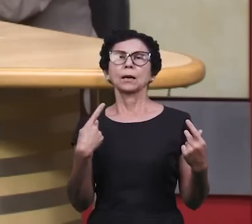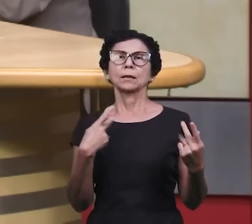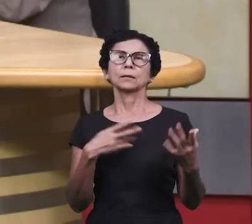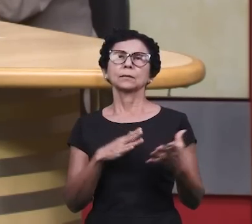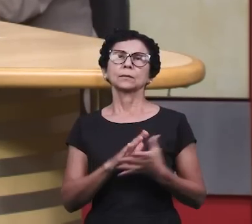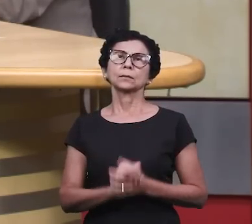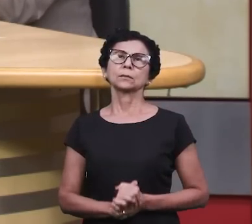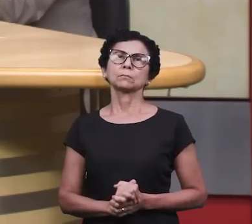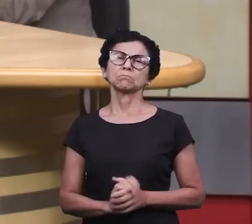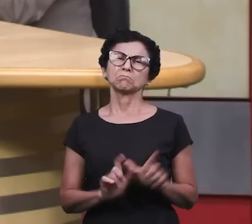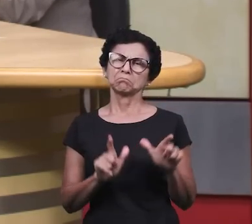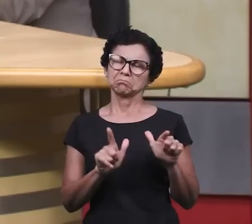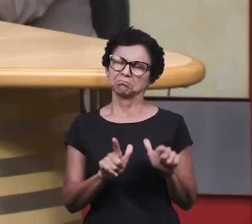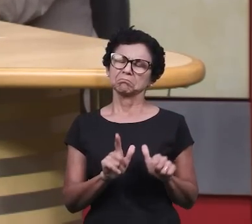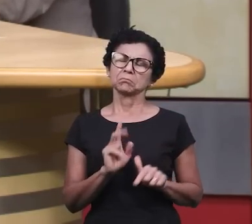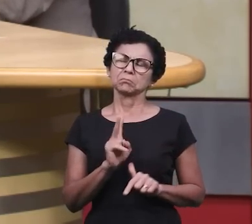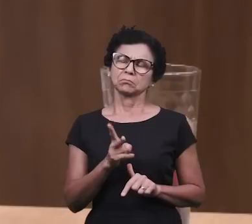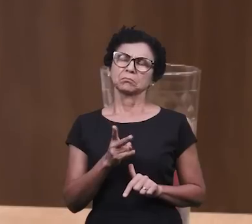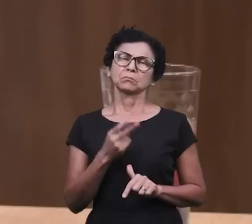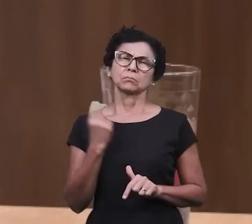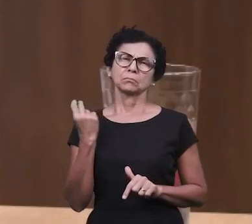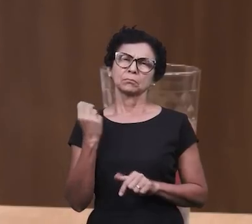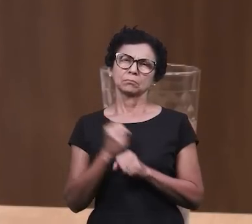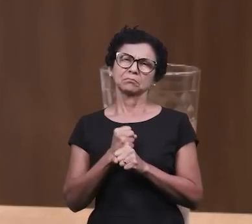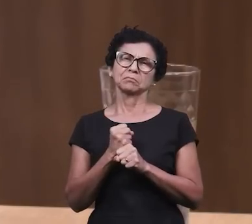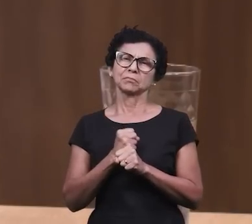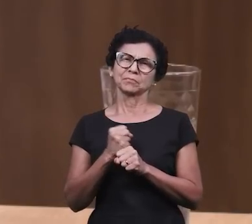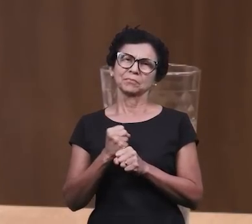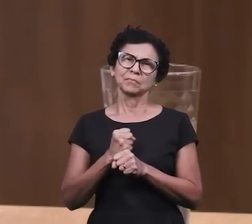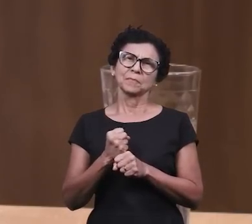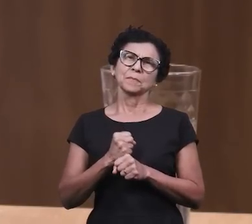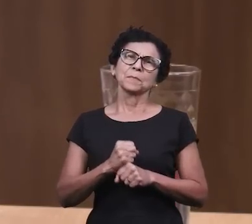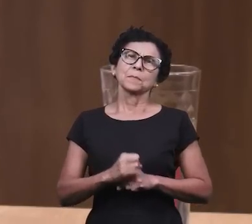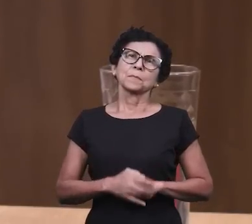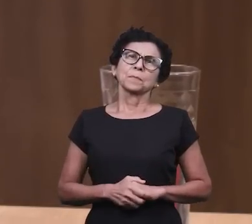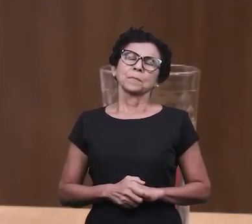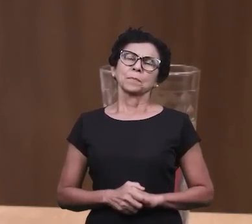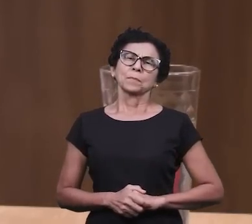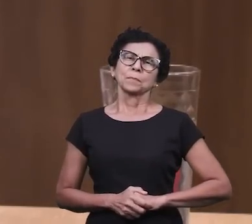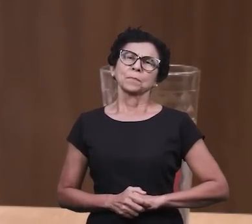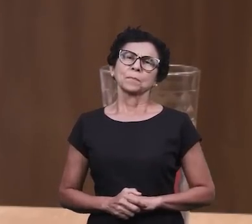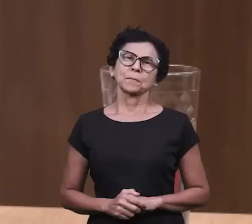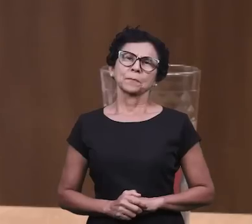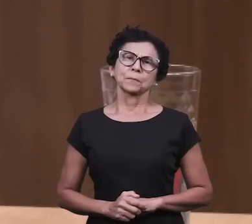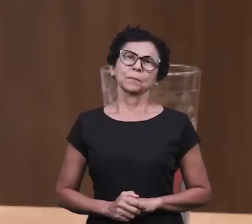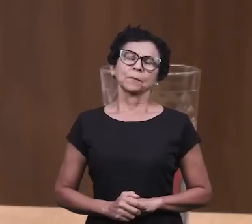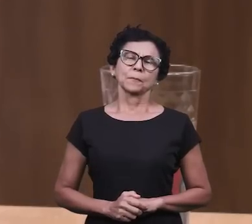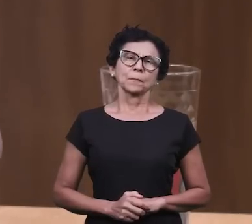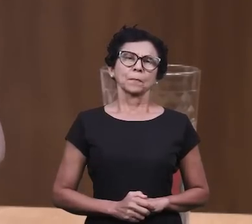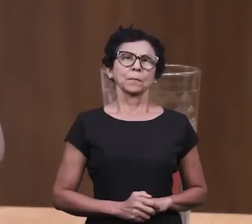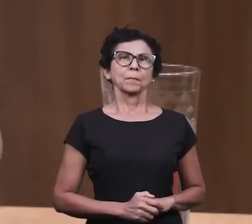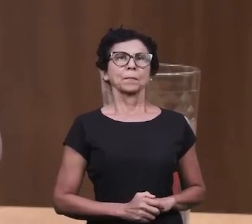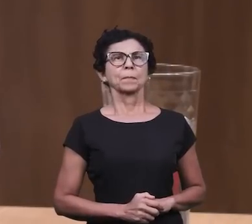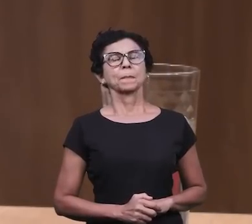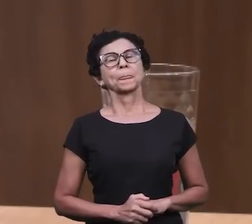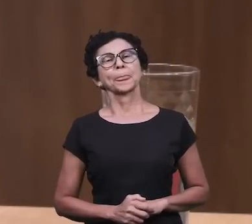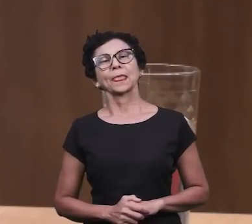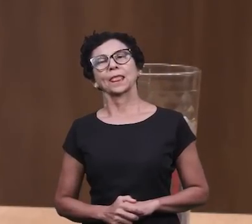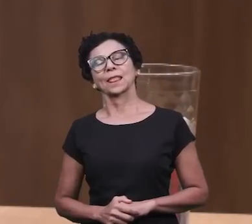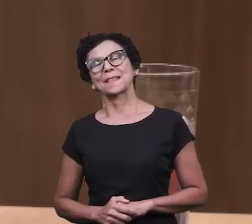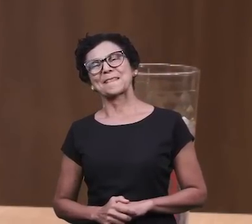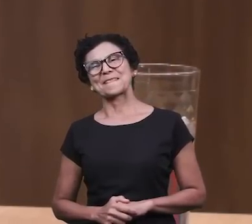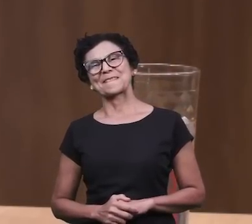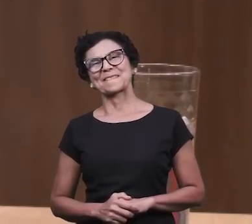no exterior. Hoje nós vamos focar um pouco aqui, aproveitar, pegamos o pastor Gilson